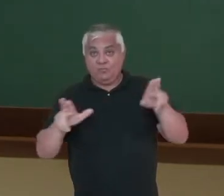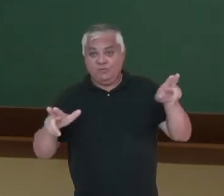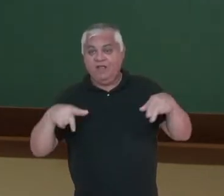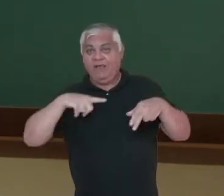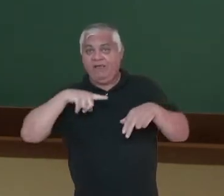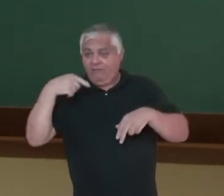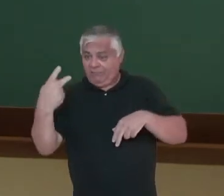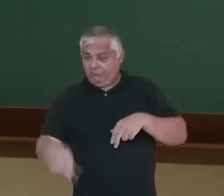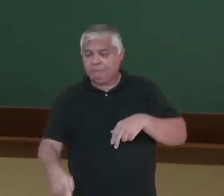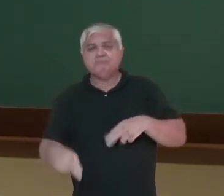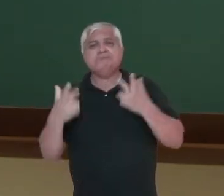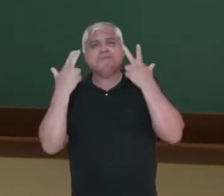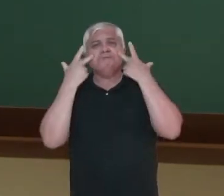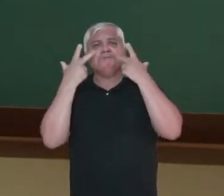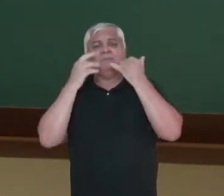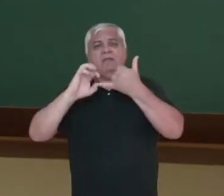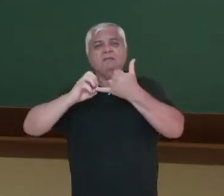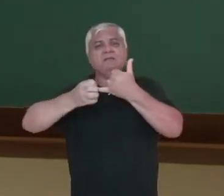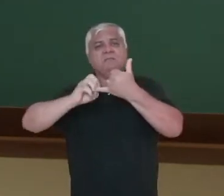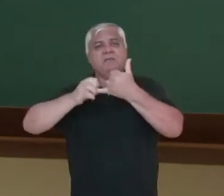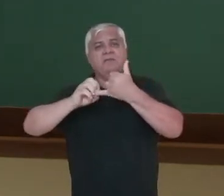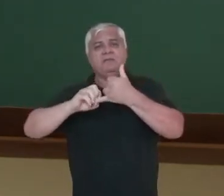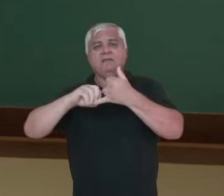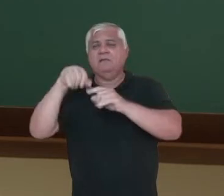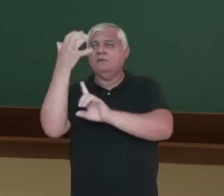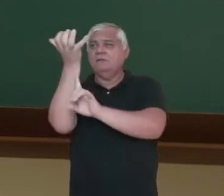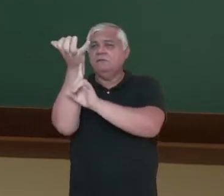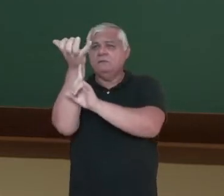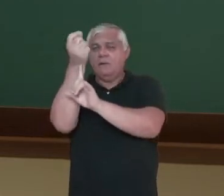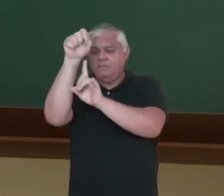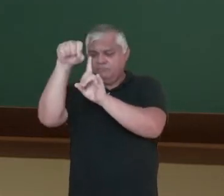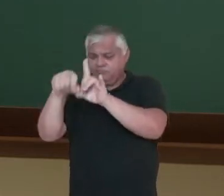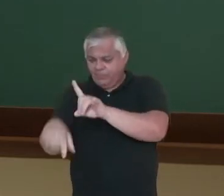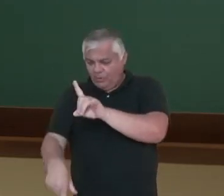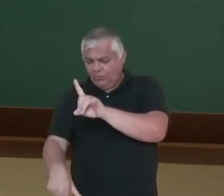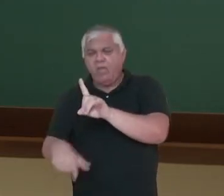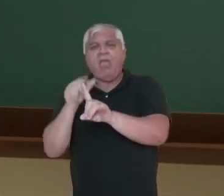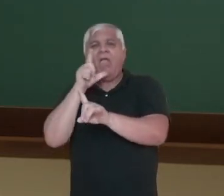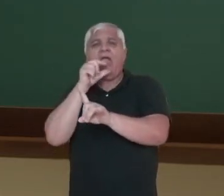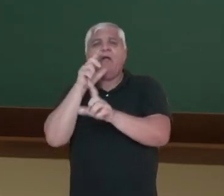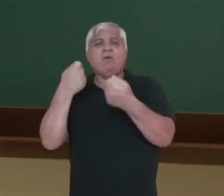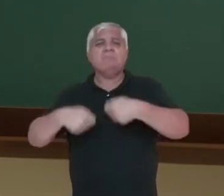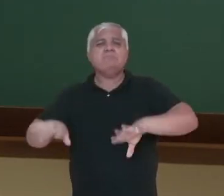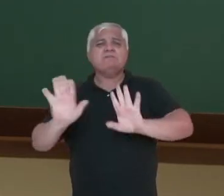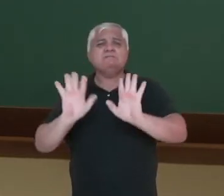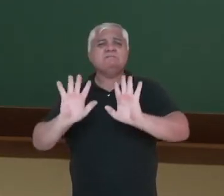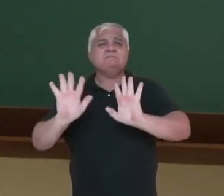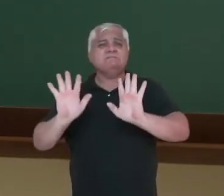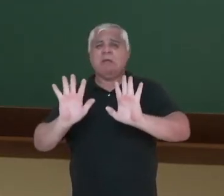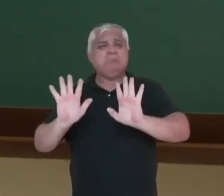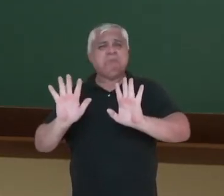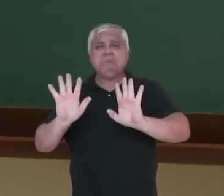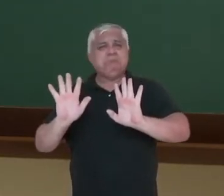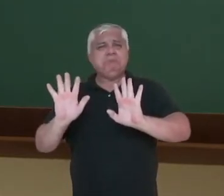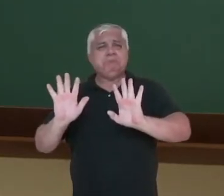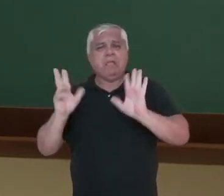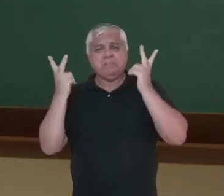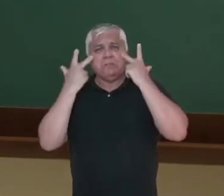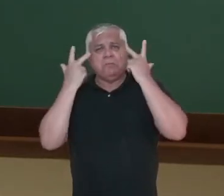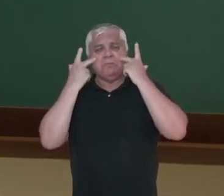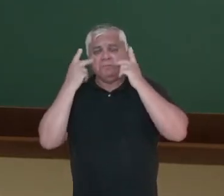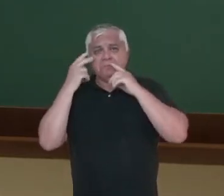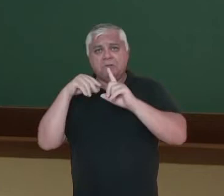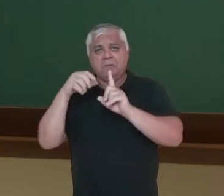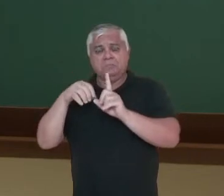uma planta que produz semente, ou seja, não vai mais precisar da água especificamente para a reprodução. Existem